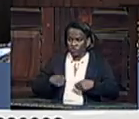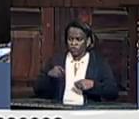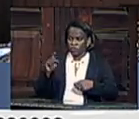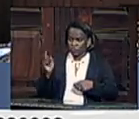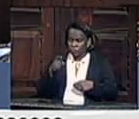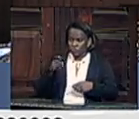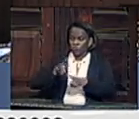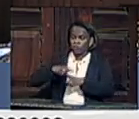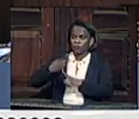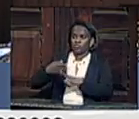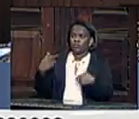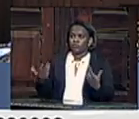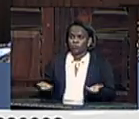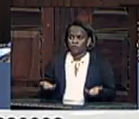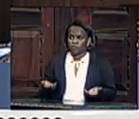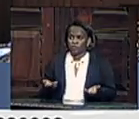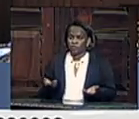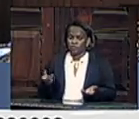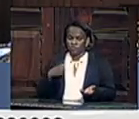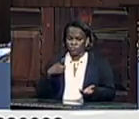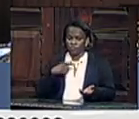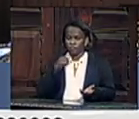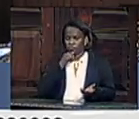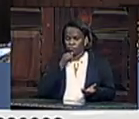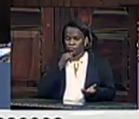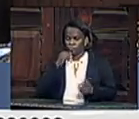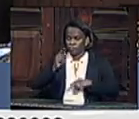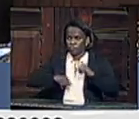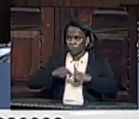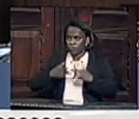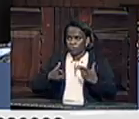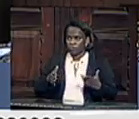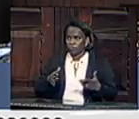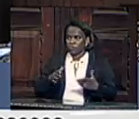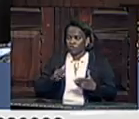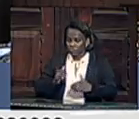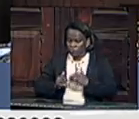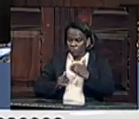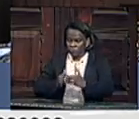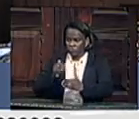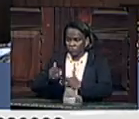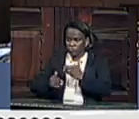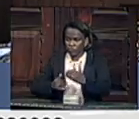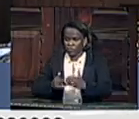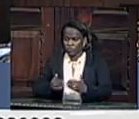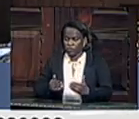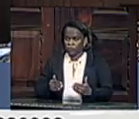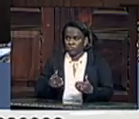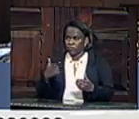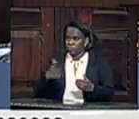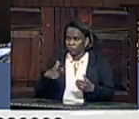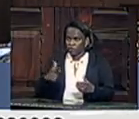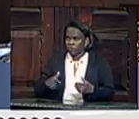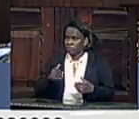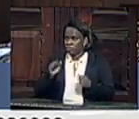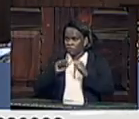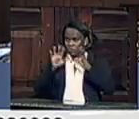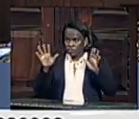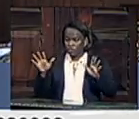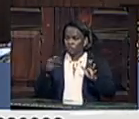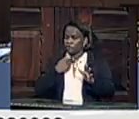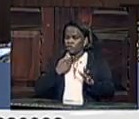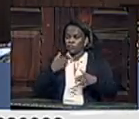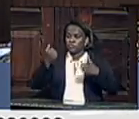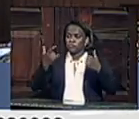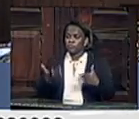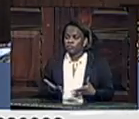imposto elevado? A gente tem, por exemplo, produtos que desenvolvem cadeias. Sem essa clareza, a gente não pode se